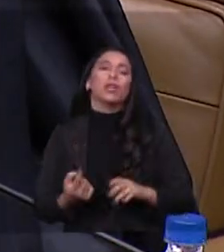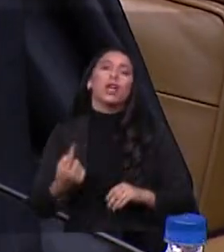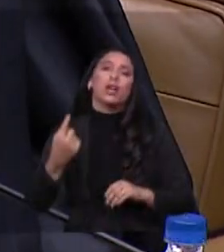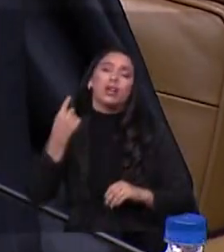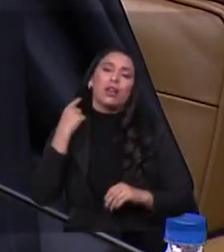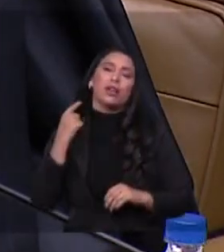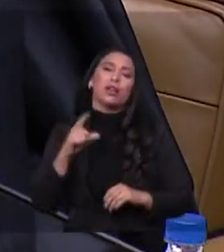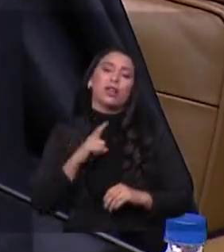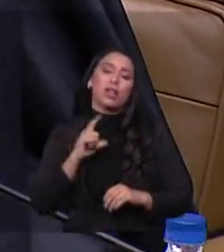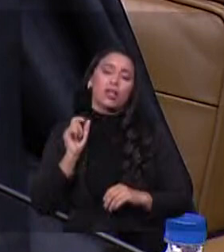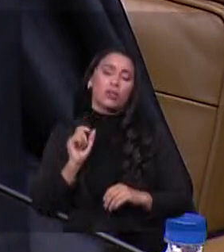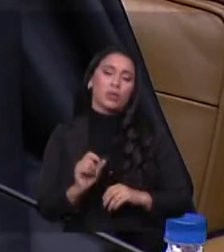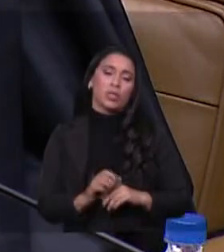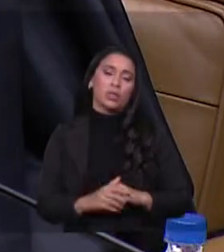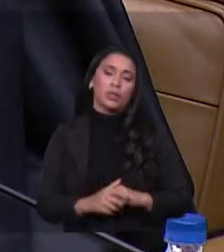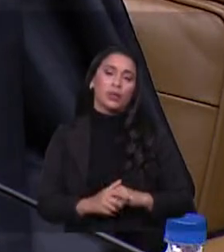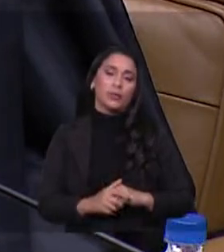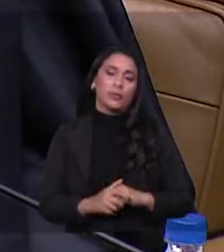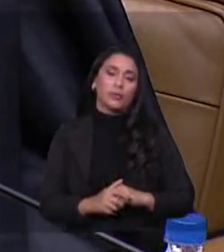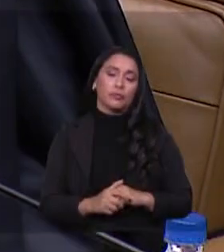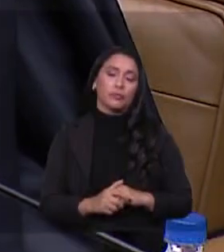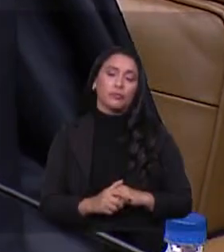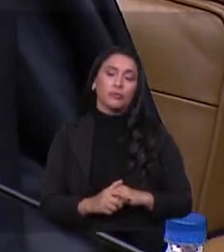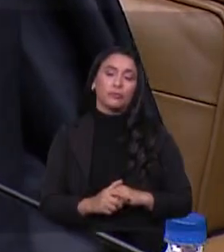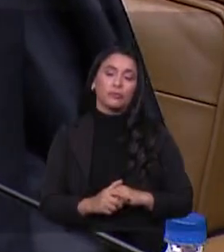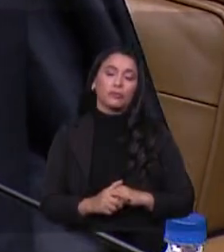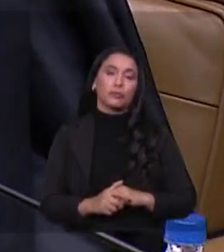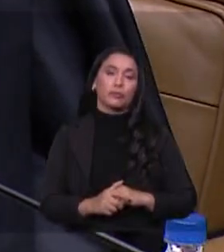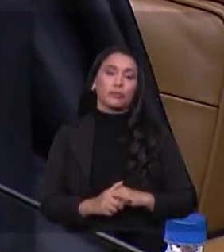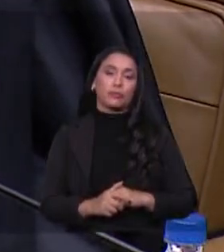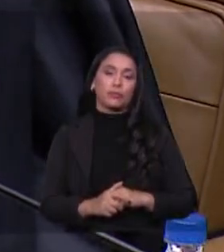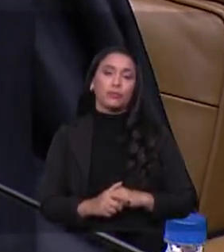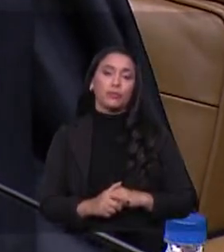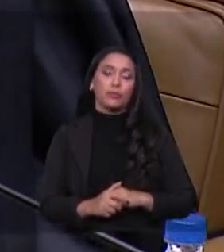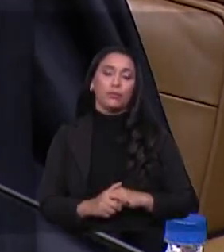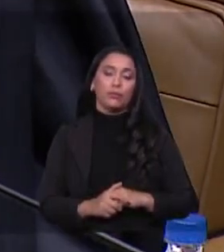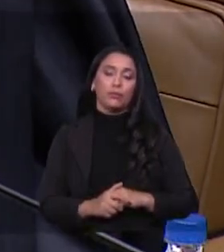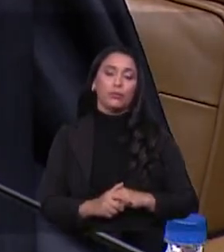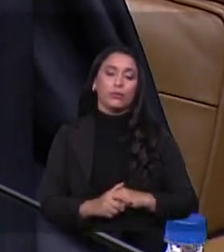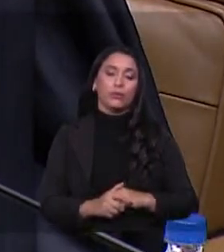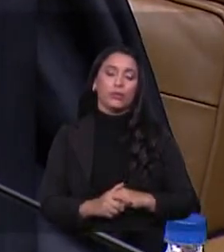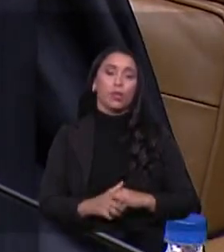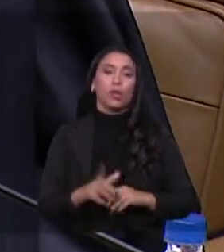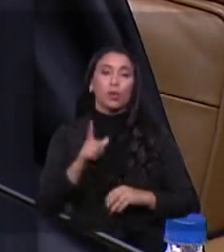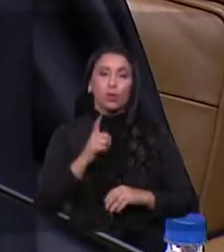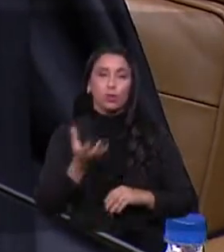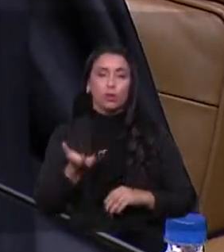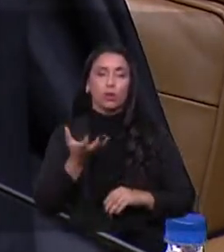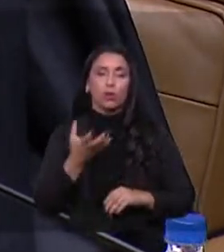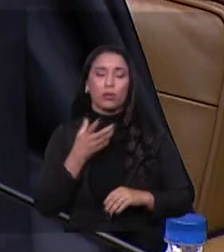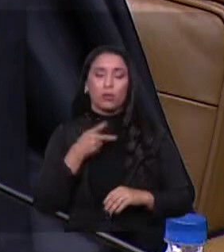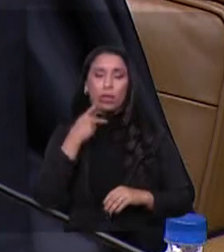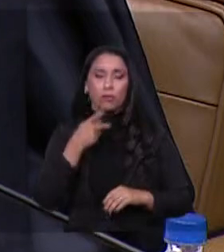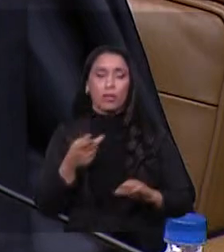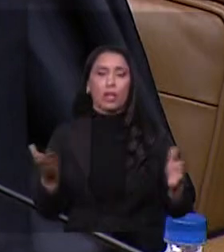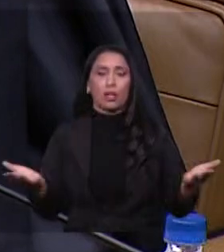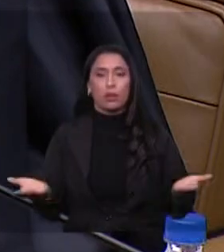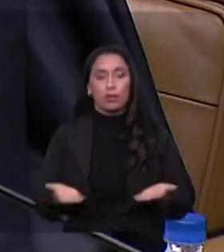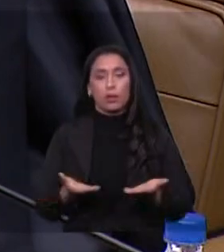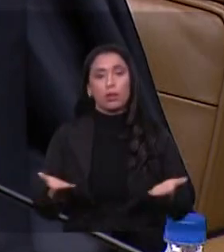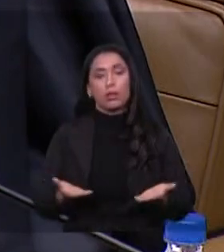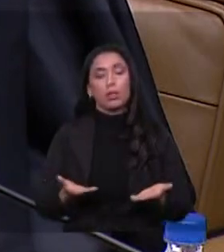seu modo e a seu tempo. Portanto, a observação que faço é